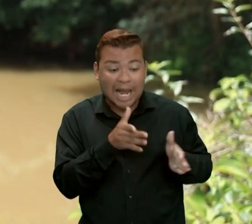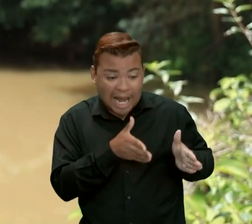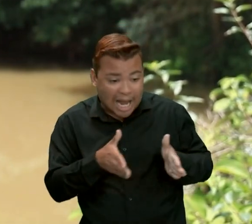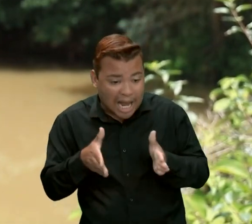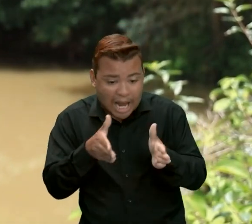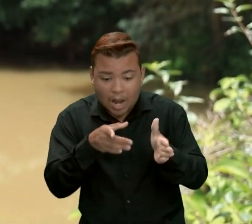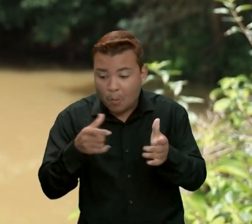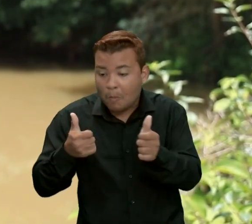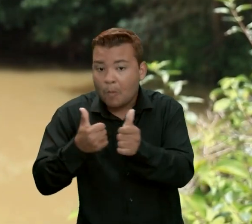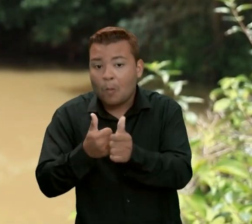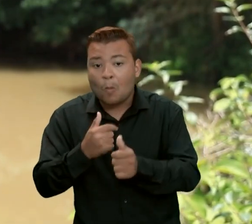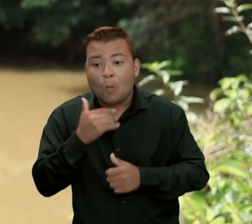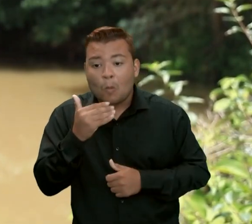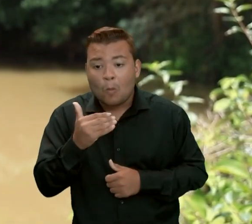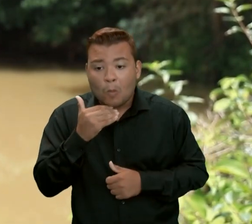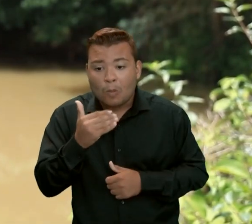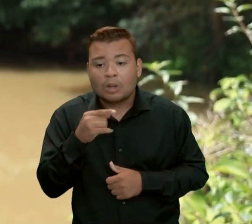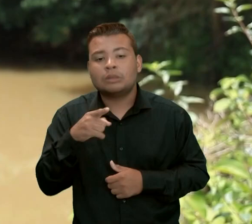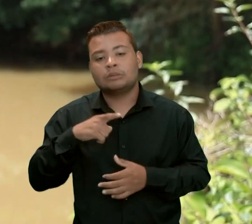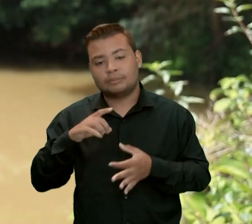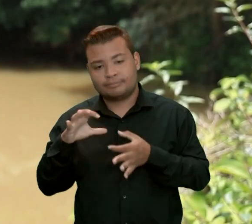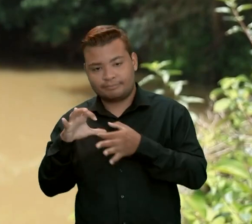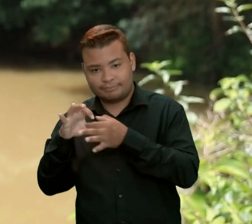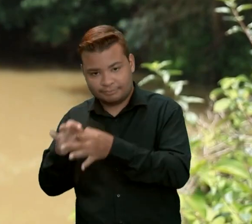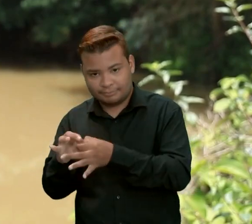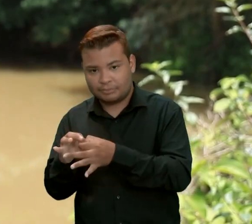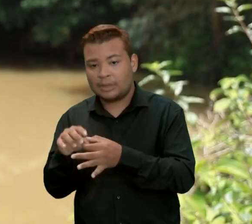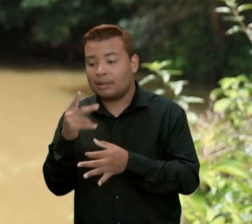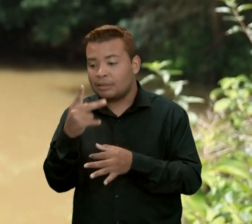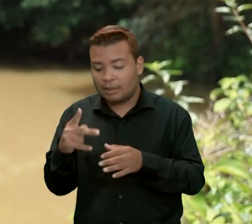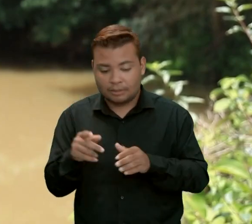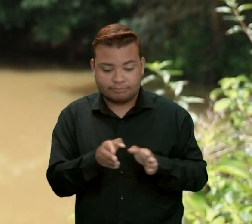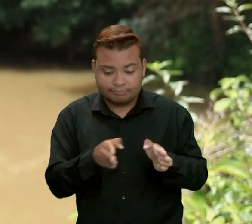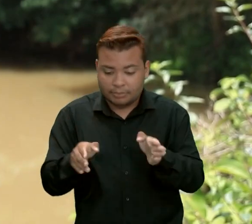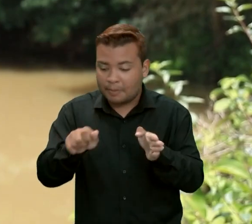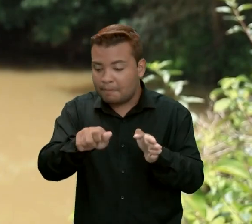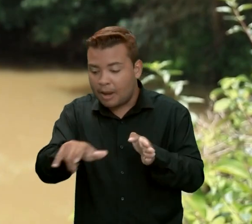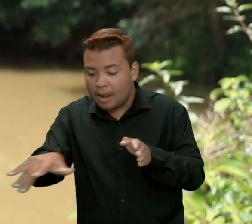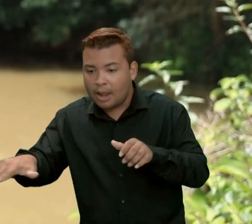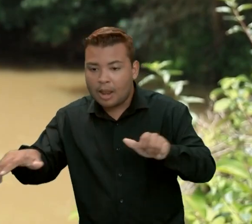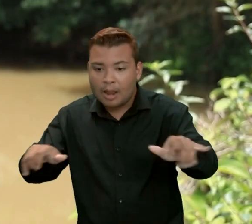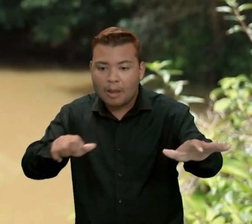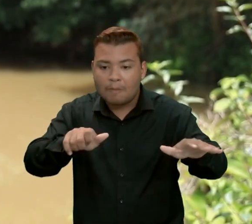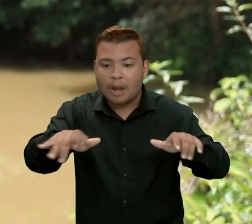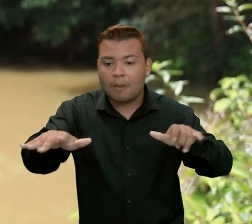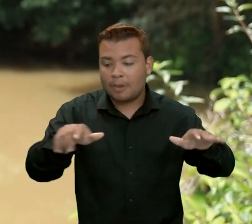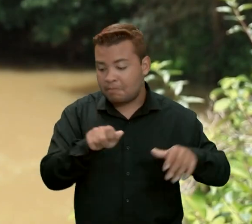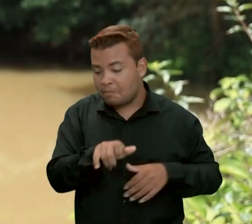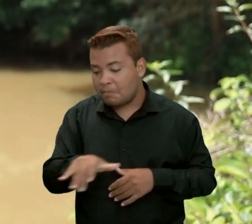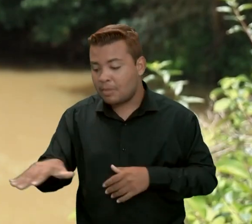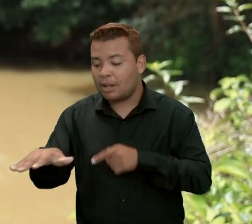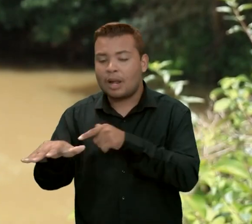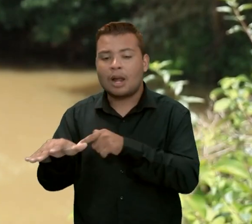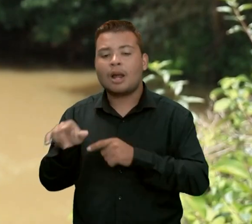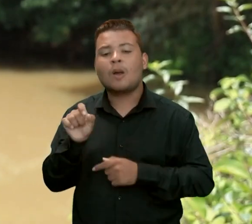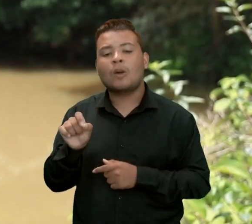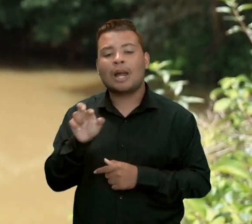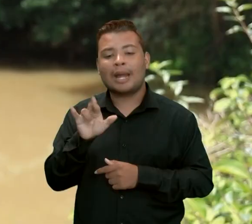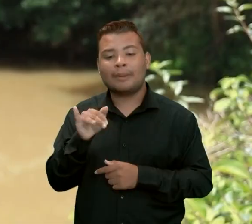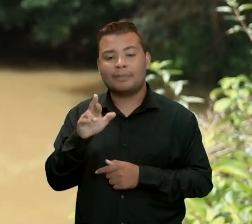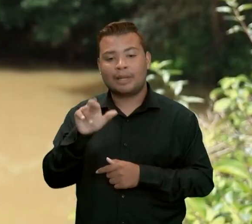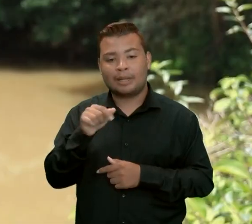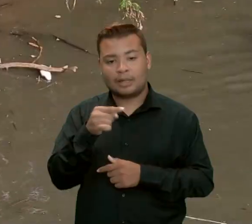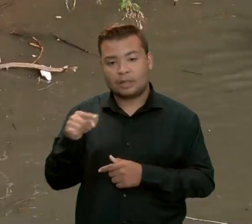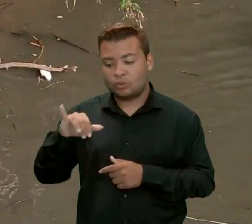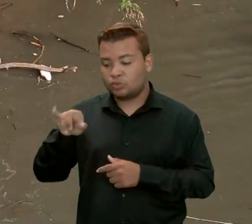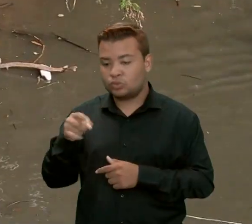Rio Meia Ponte, está associado ao sistema com seus afluentes, tendo como principal afluente o Ribeirão João Leite, que tem o sistema produtor